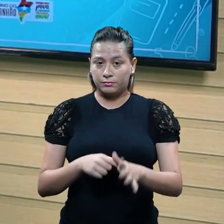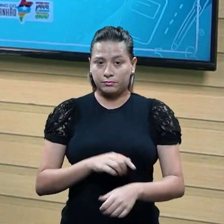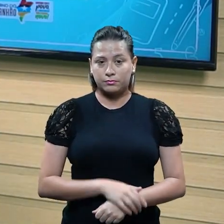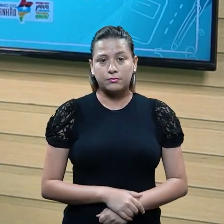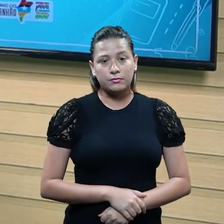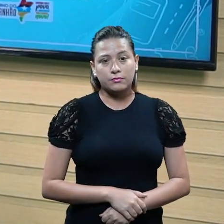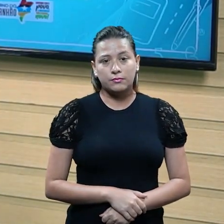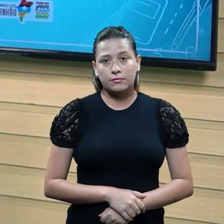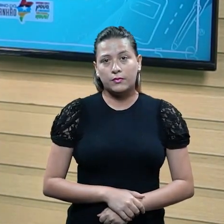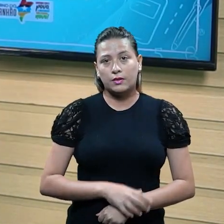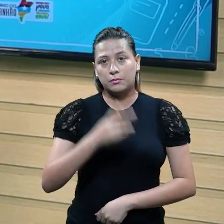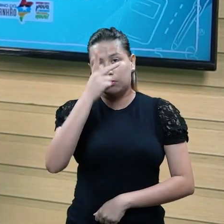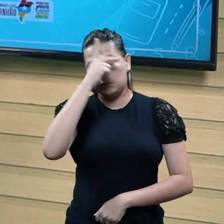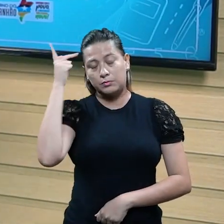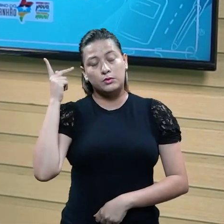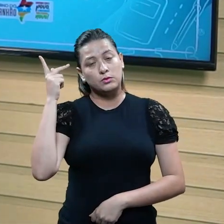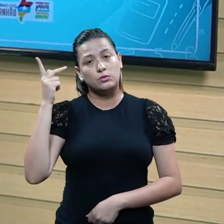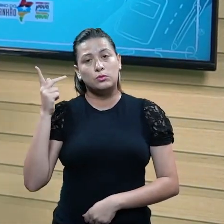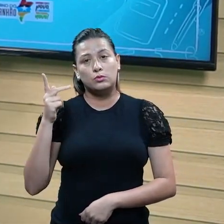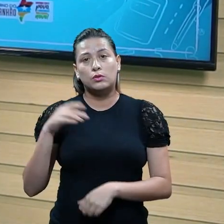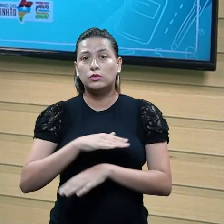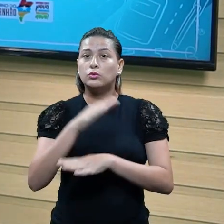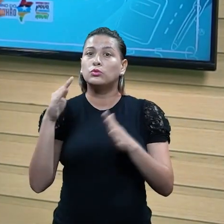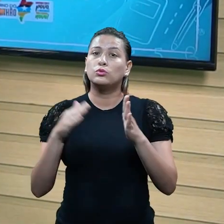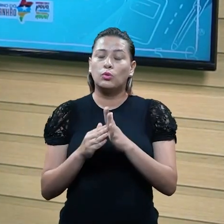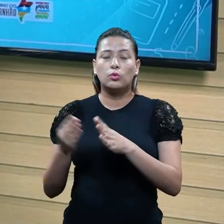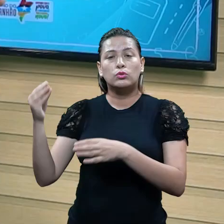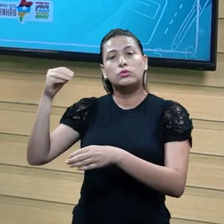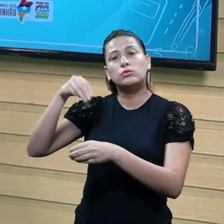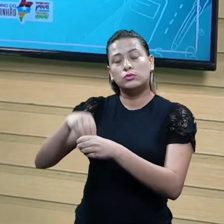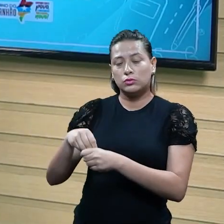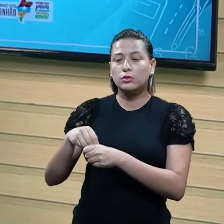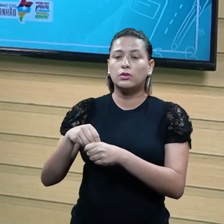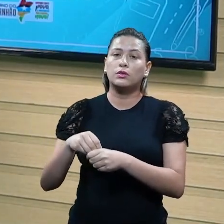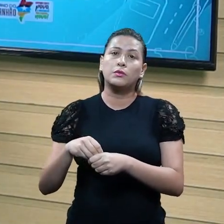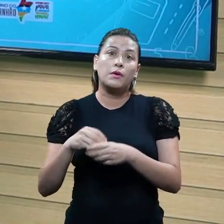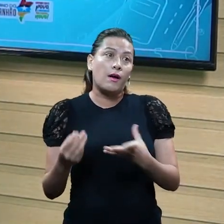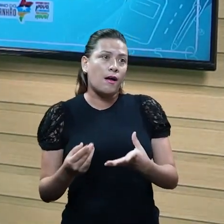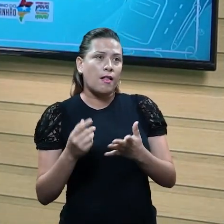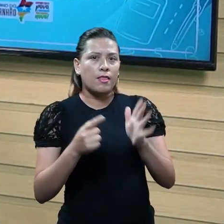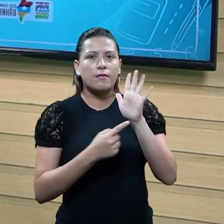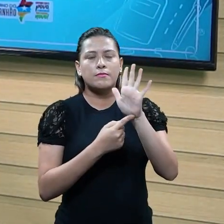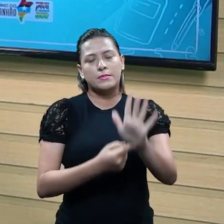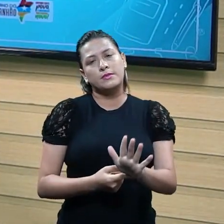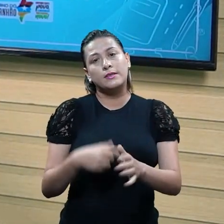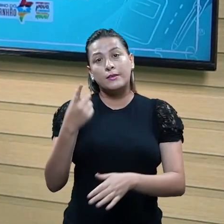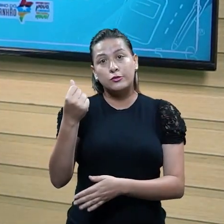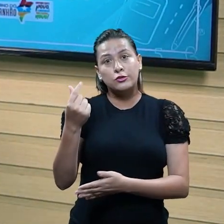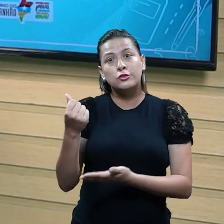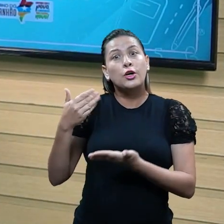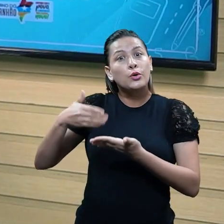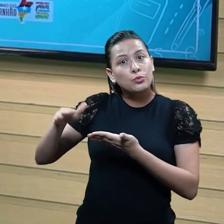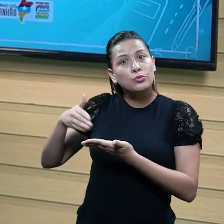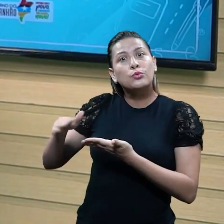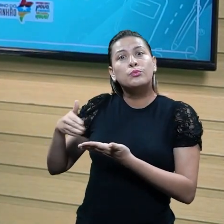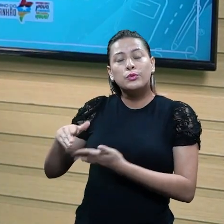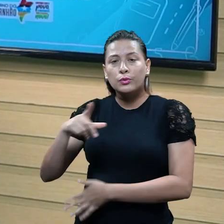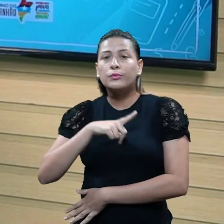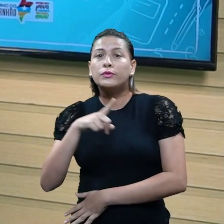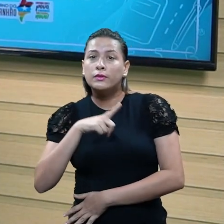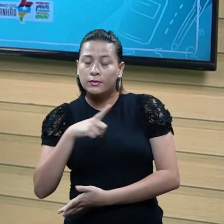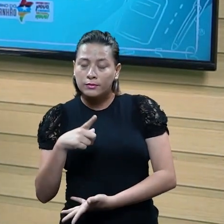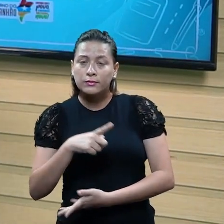da cooperativa e vai dizer, olha, a cooperativa teve sobra de dinheiro, ou seja, sobrou dinheiro. E aí lá vai